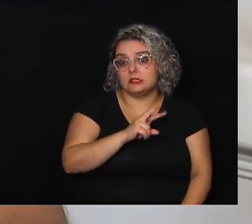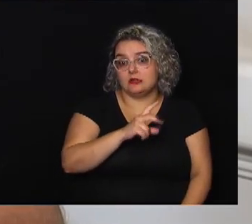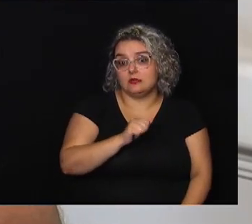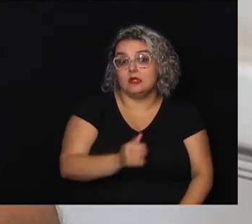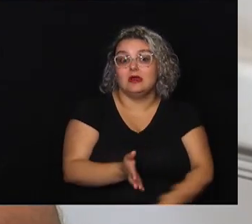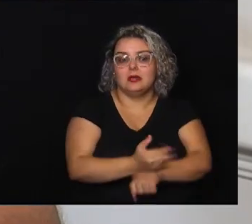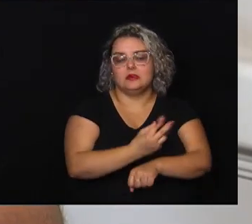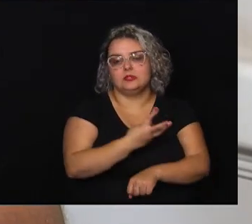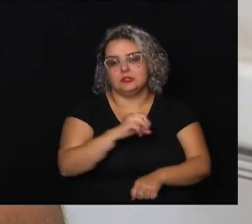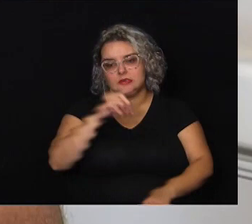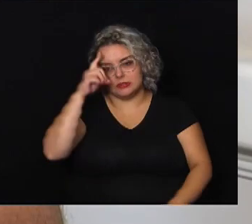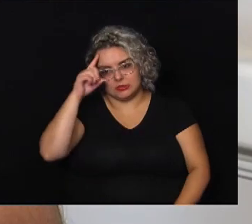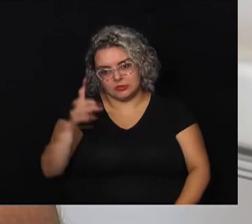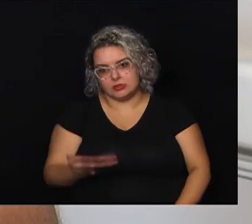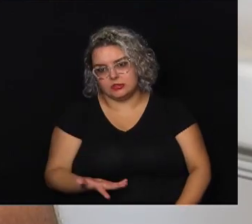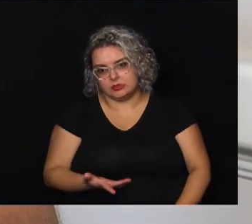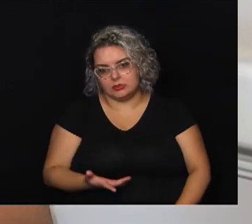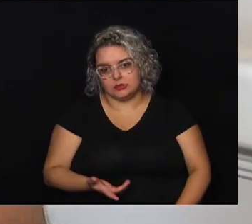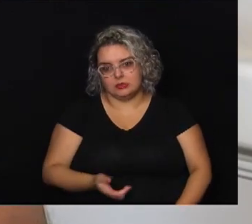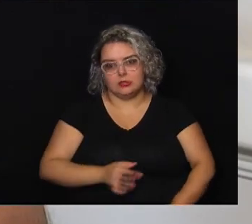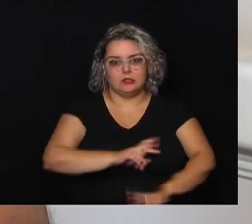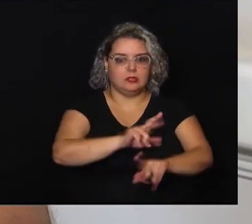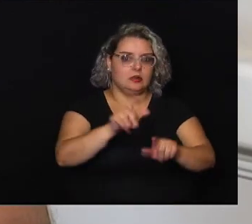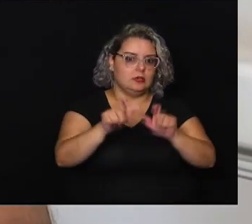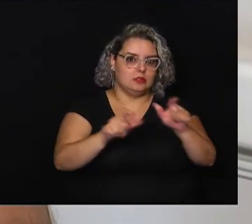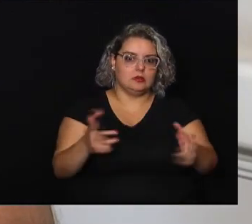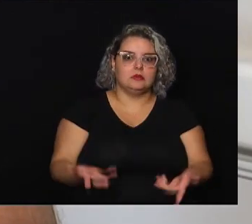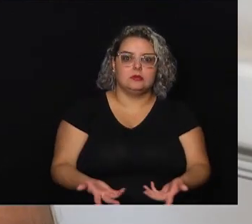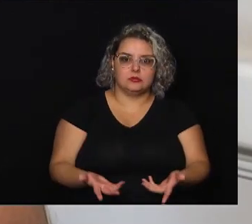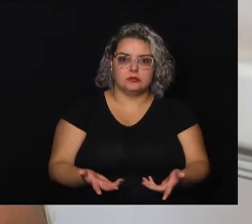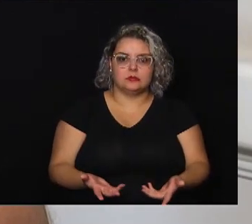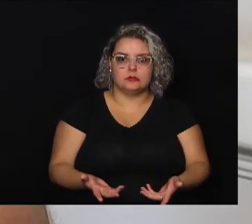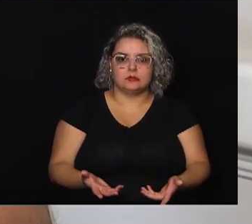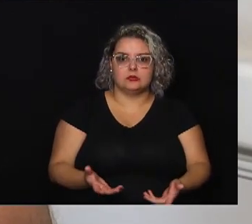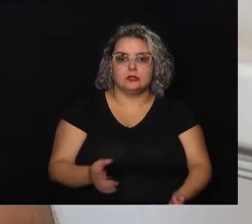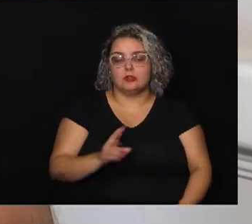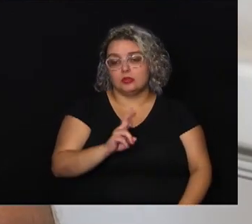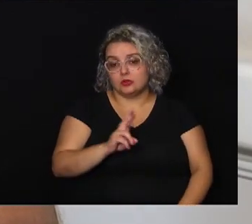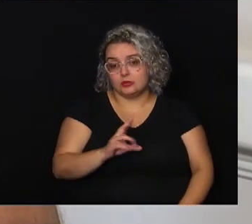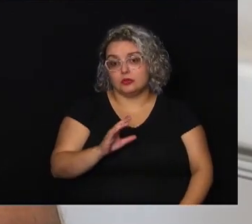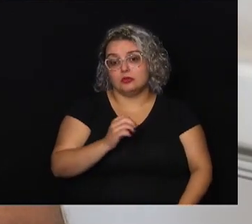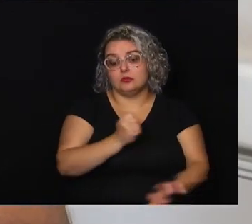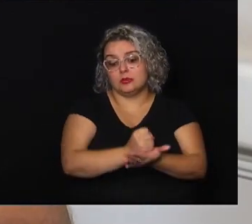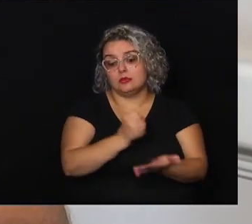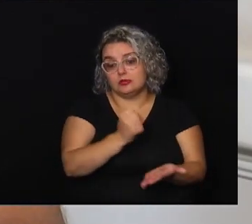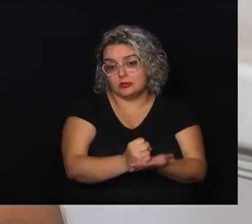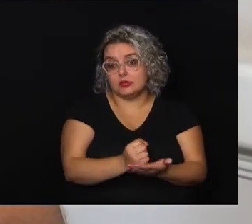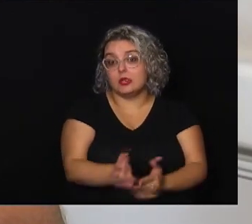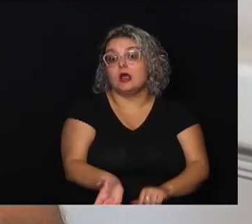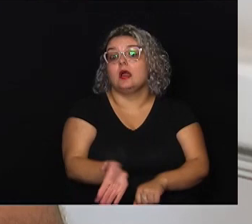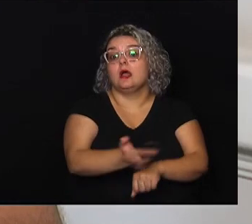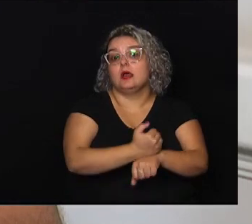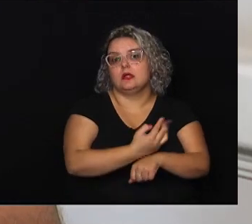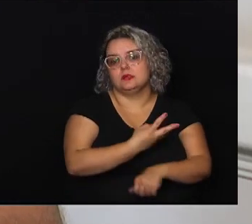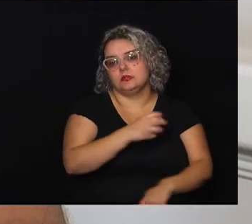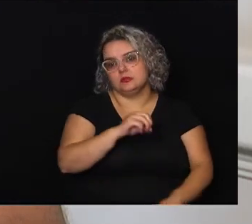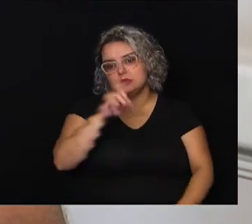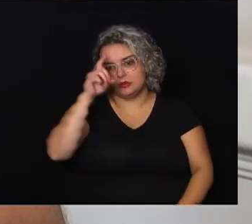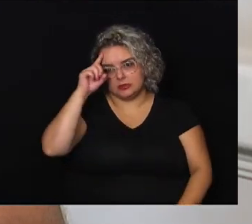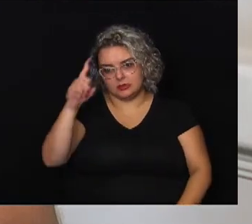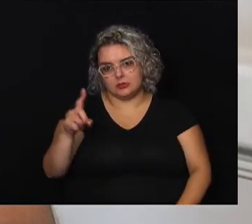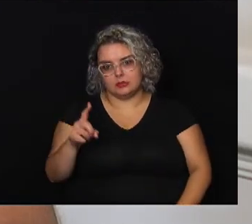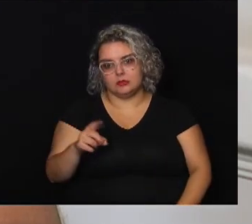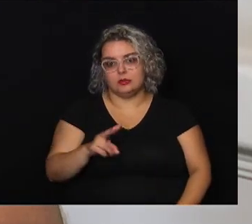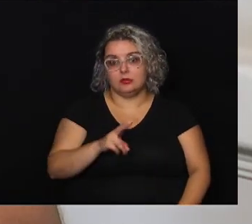dias. Tinha muita gente que já foi levado o nome dela ao cartório antes de dar 30 dias do vencimento da